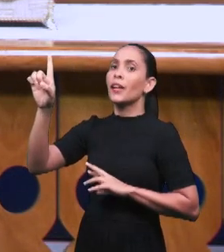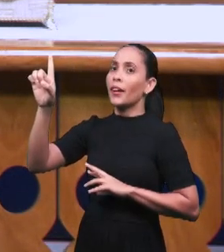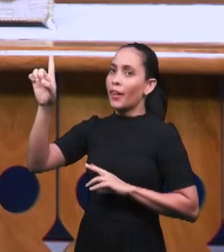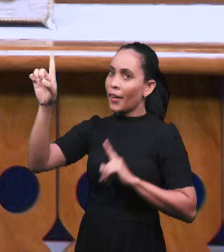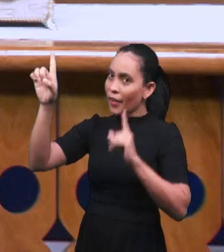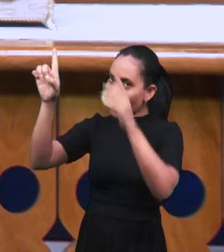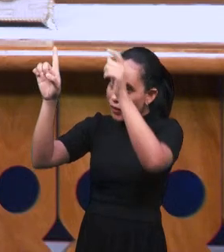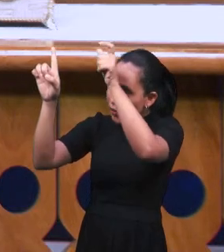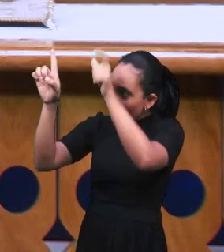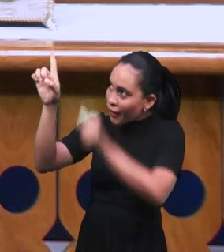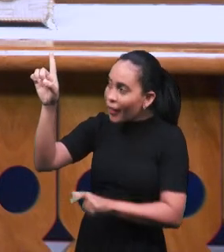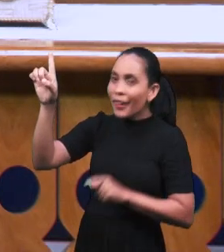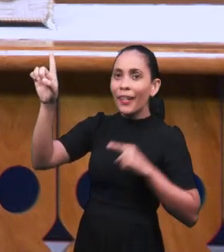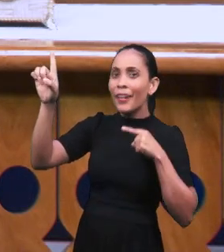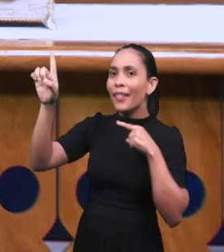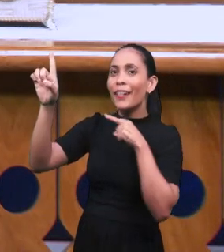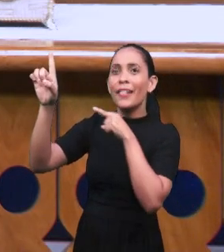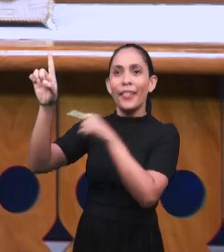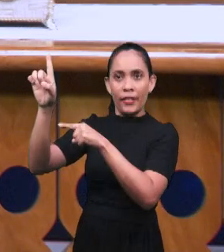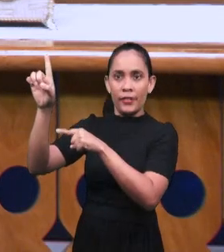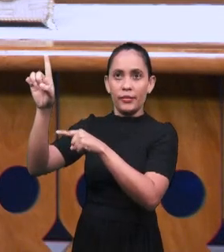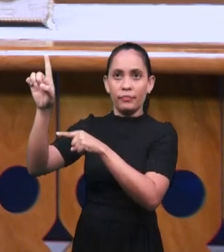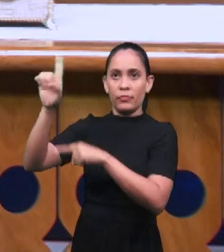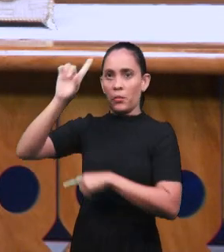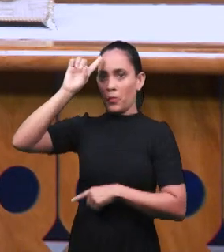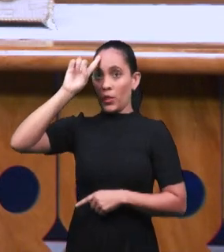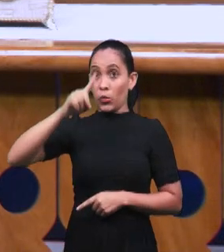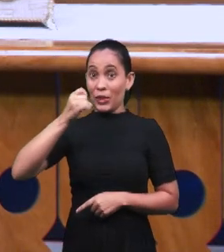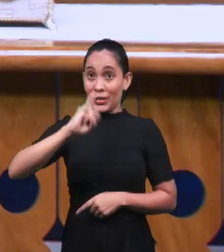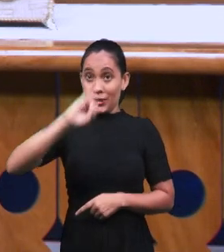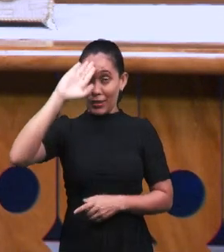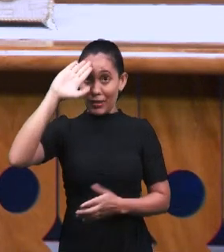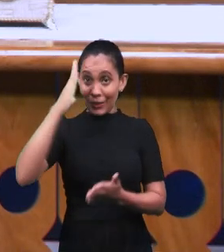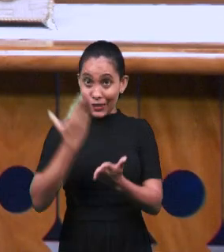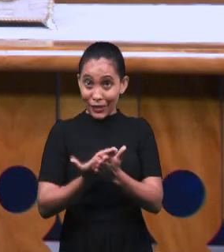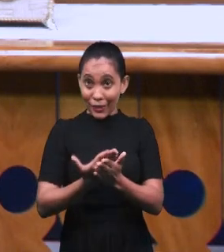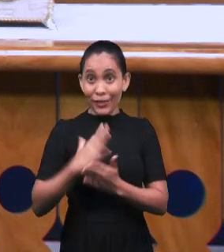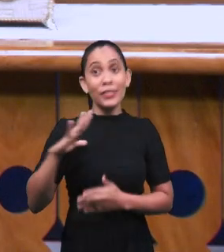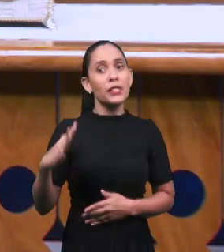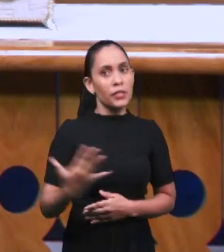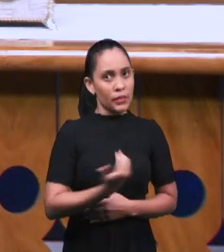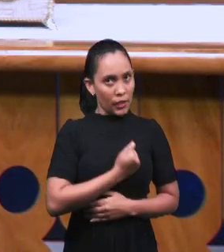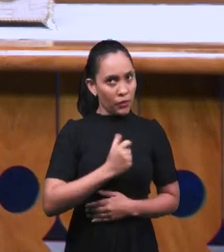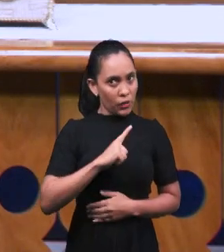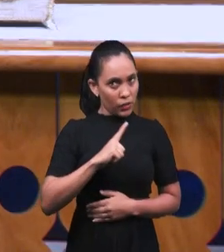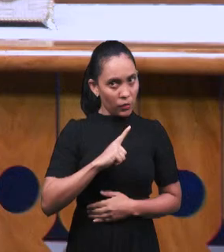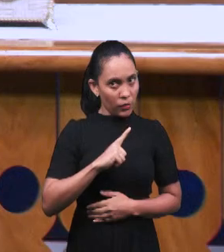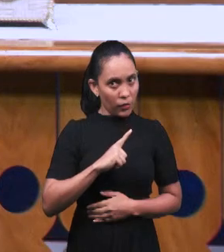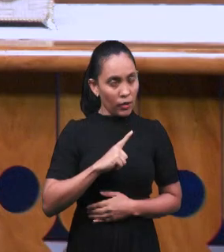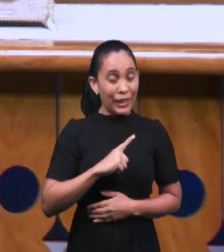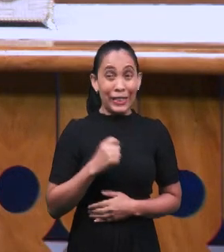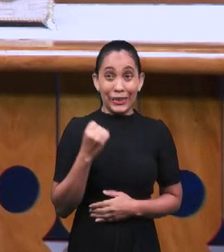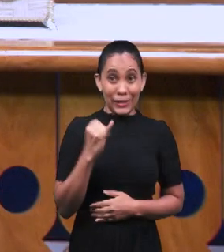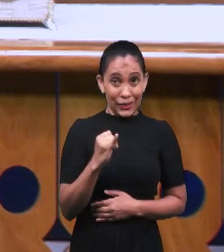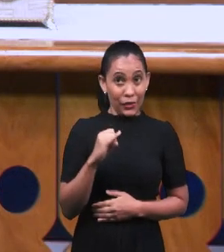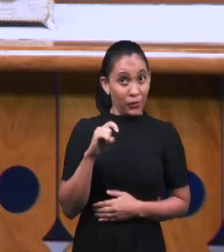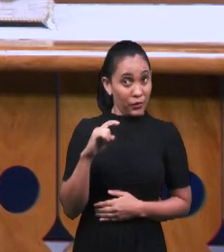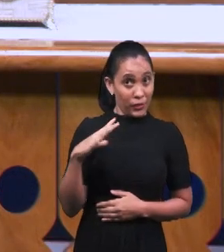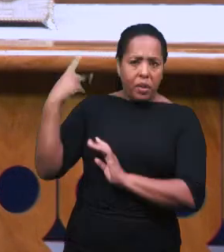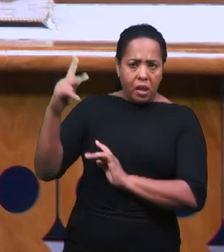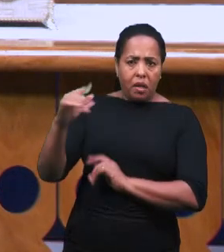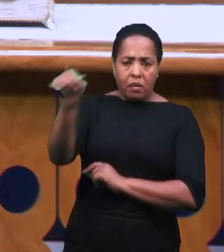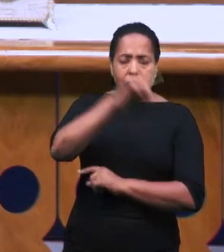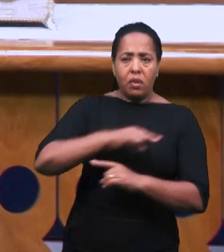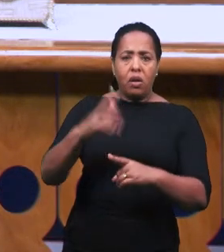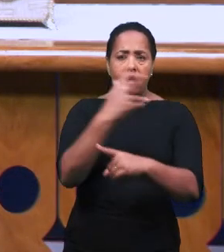que Ele estabeleceu. Quem crê está salvo. Quem não crê não vai ser condenado, já